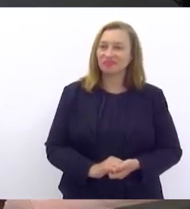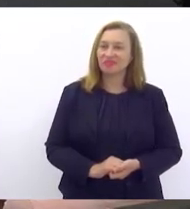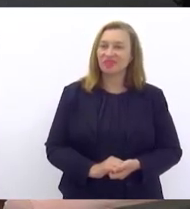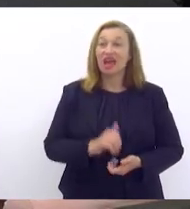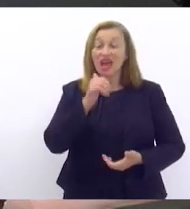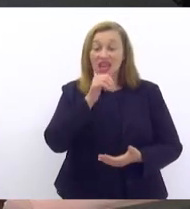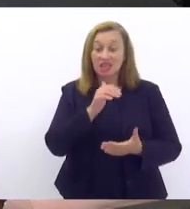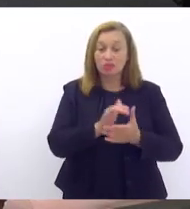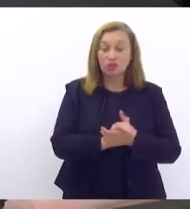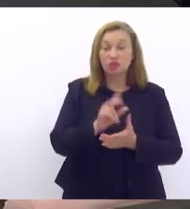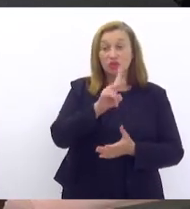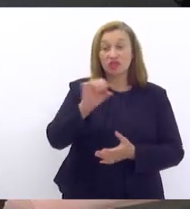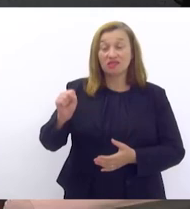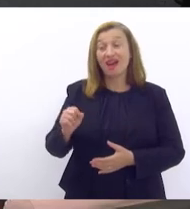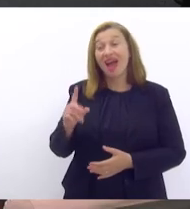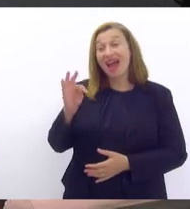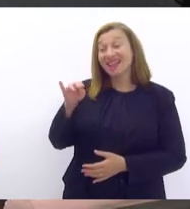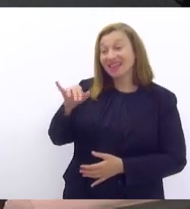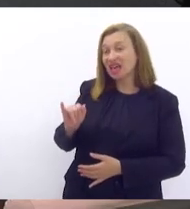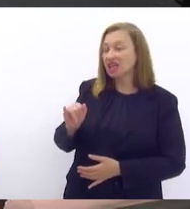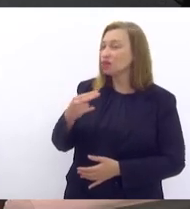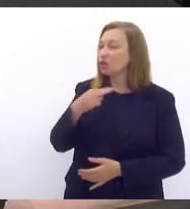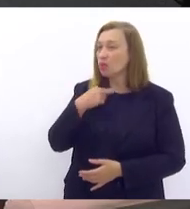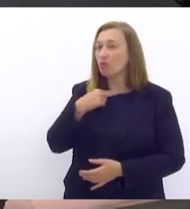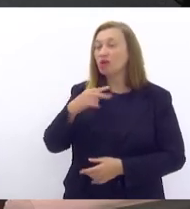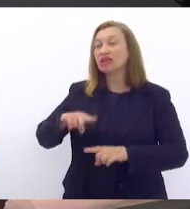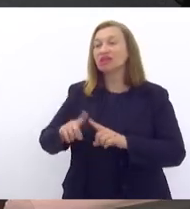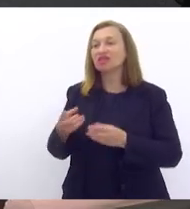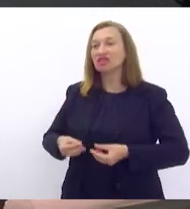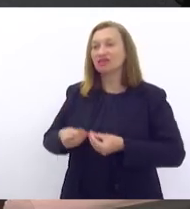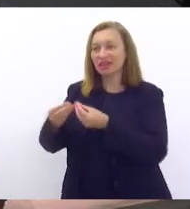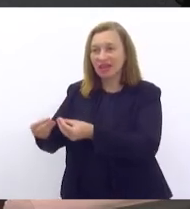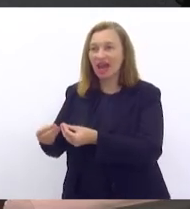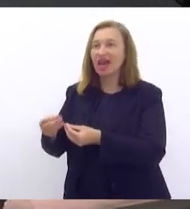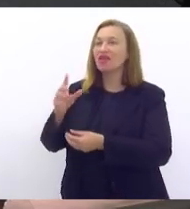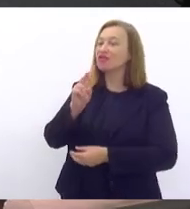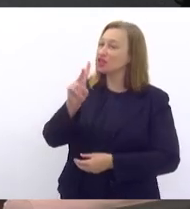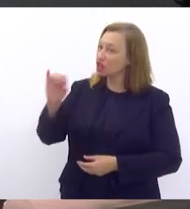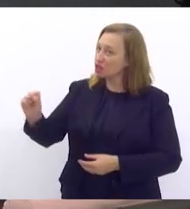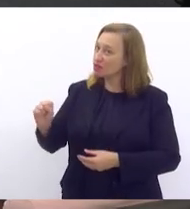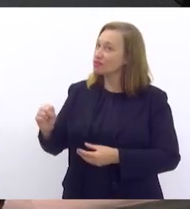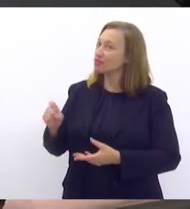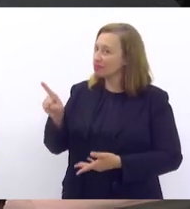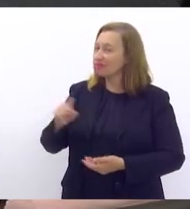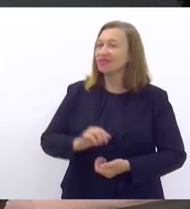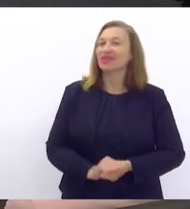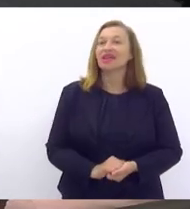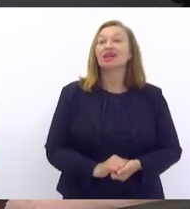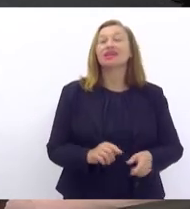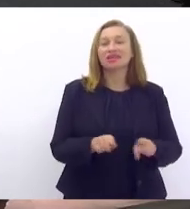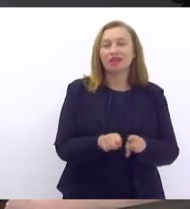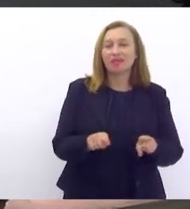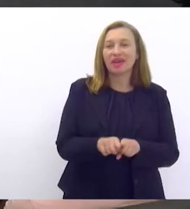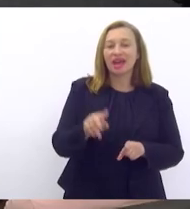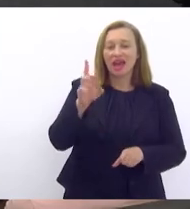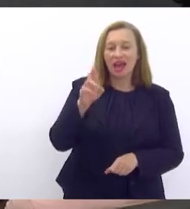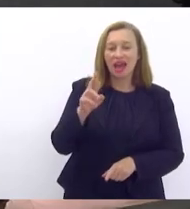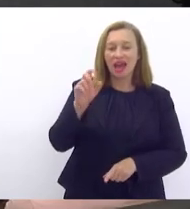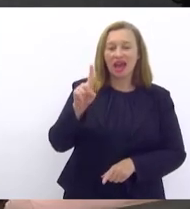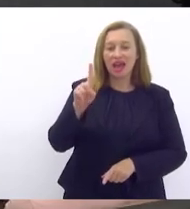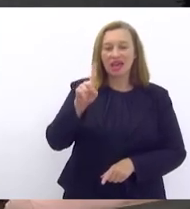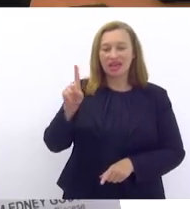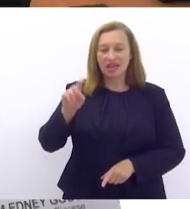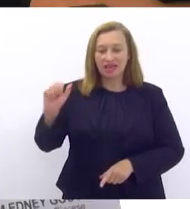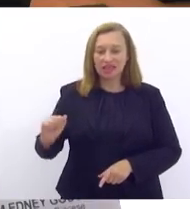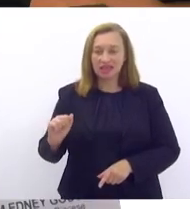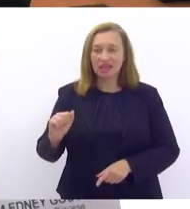Esposa do Vinícius. A Tânia não pôde vir, mas então a gente vai entregar para o Vinícius, né, Vinícius? Você vai levar para a Tânia, por favor. Eu queria chamar a Raíza, minha cunhada. Vem cá, Raíza, também receber